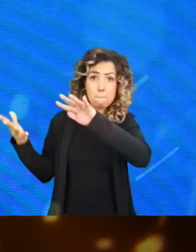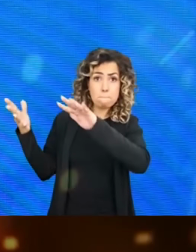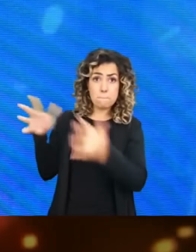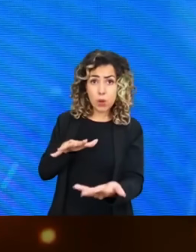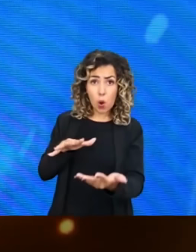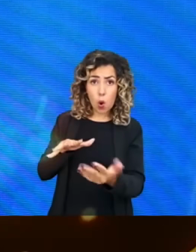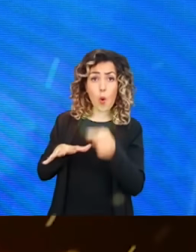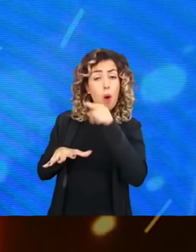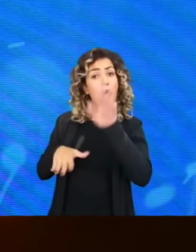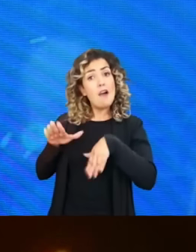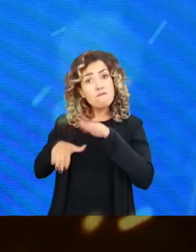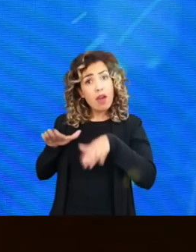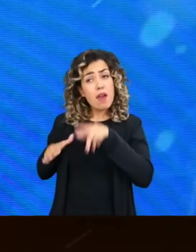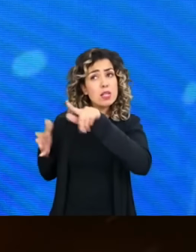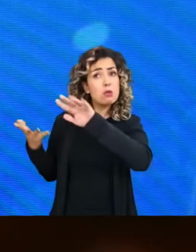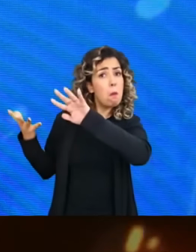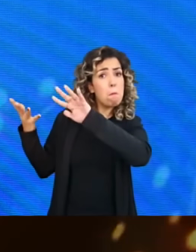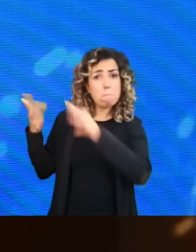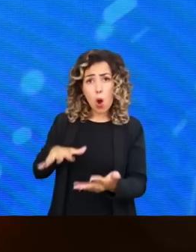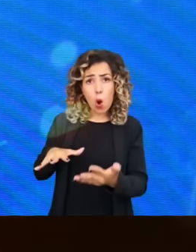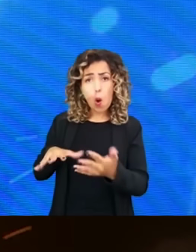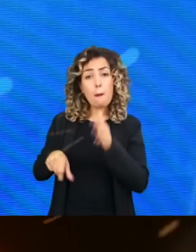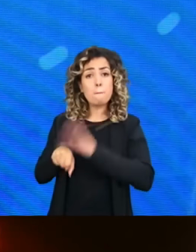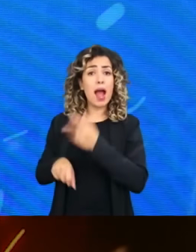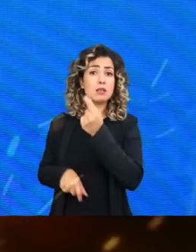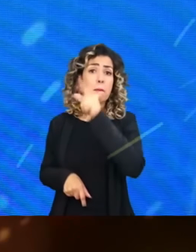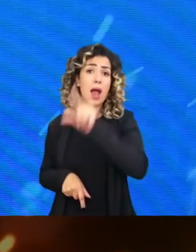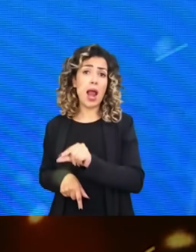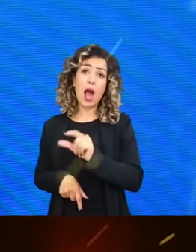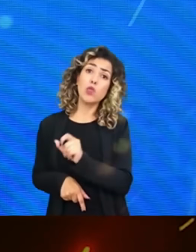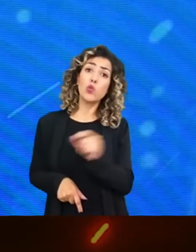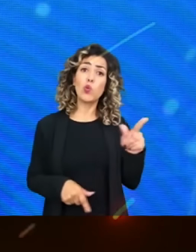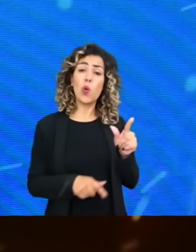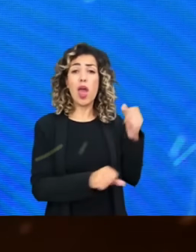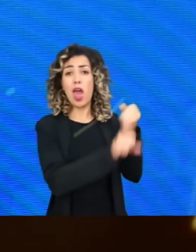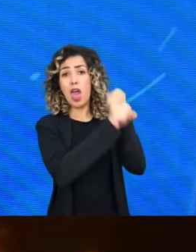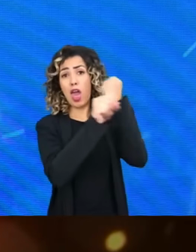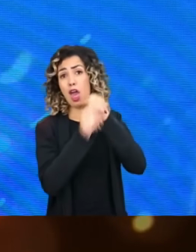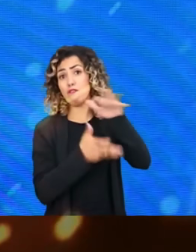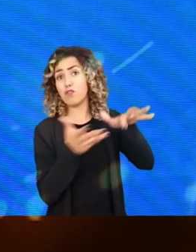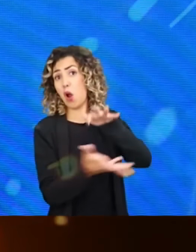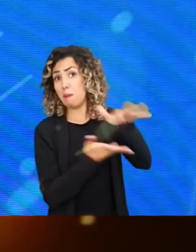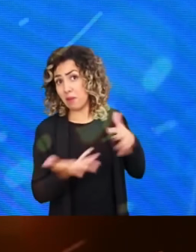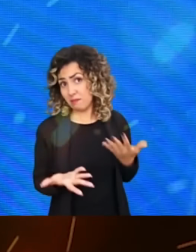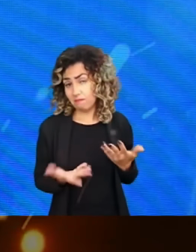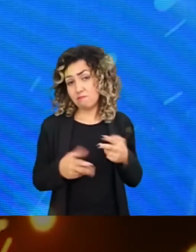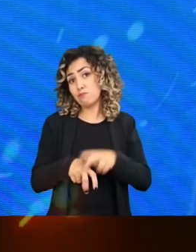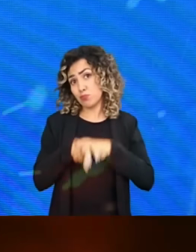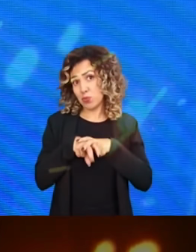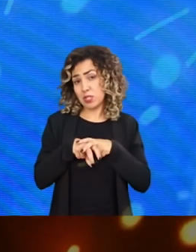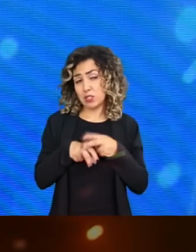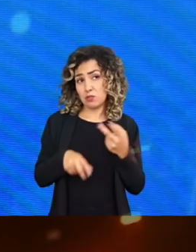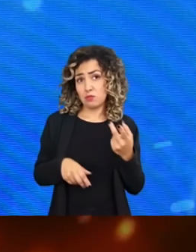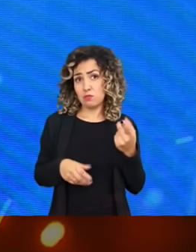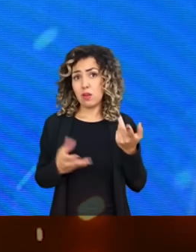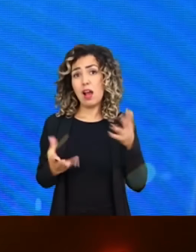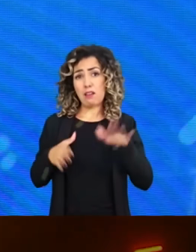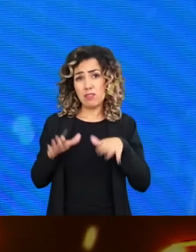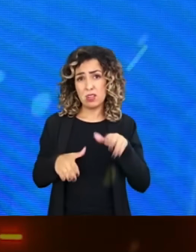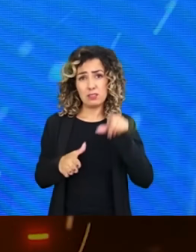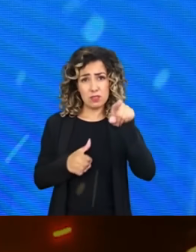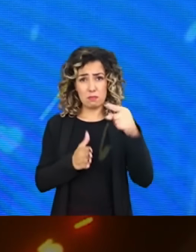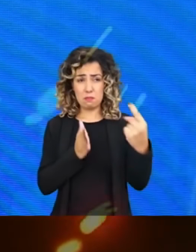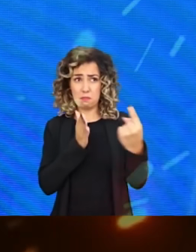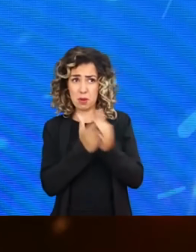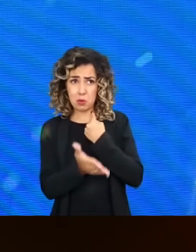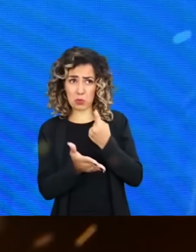os impecilhos que existem na legislação em relação a tombamento é nítido que na sua pergunta mostra que a atual gestão ela não